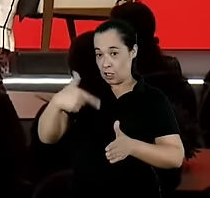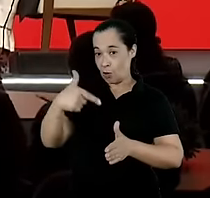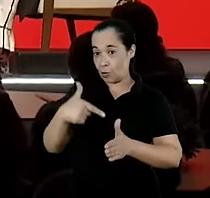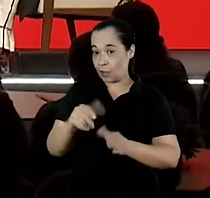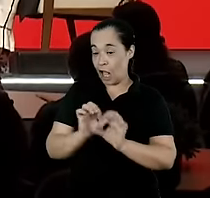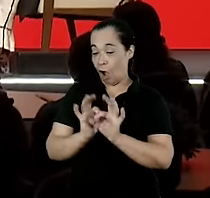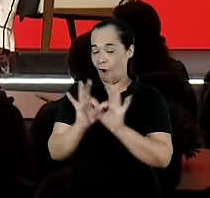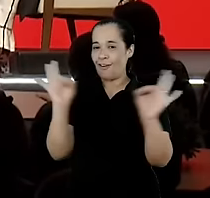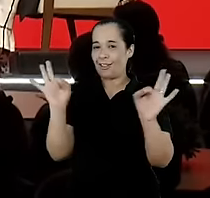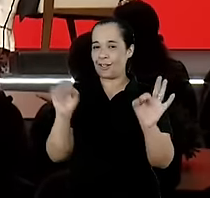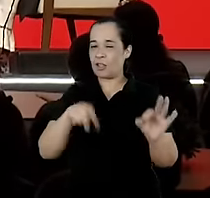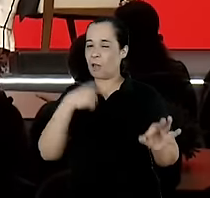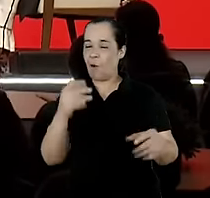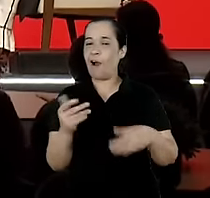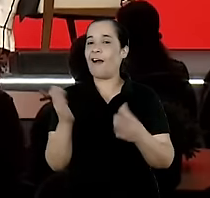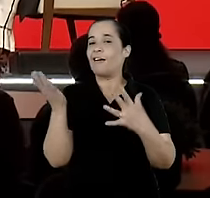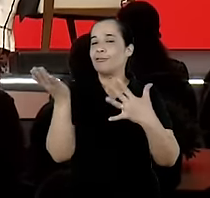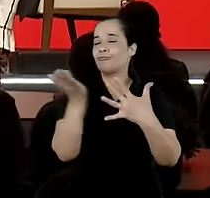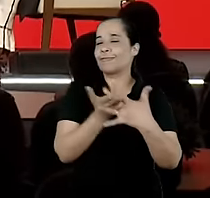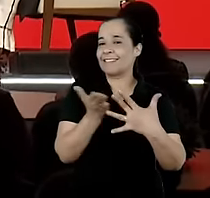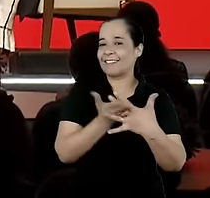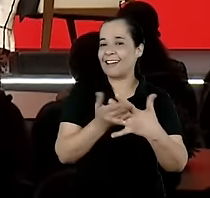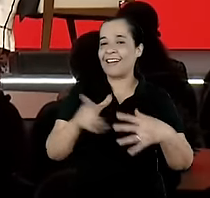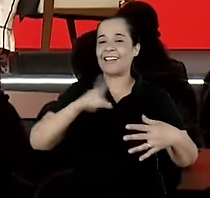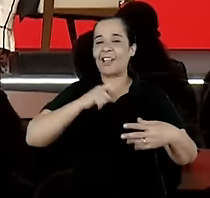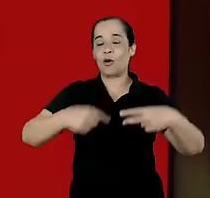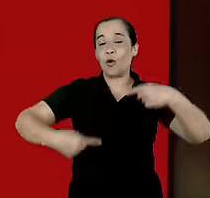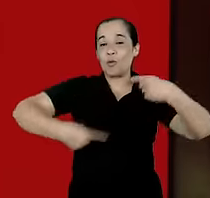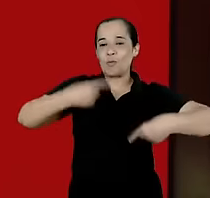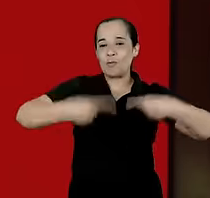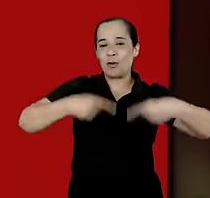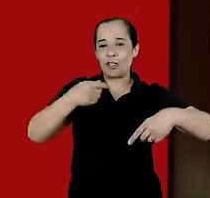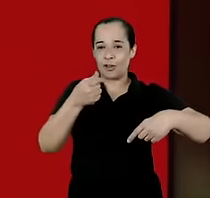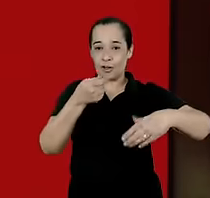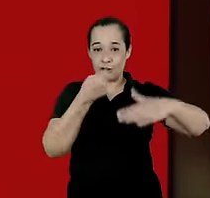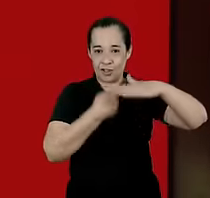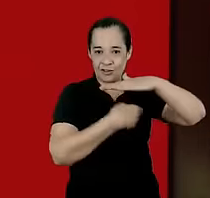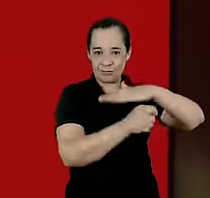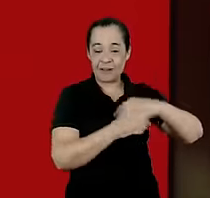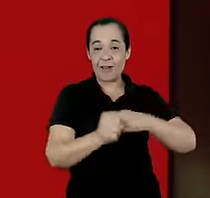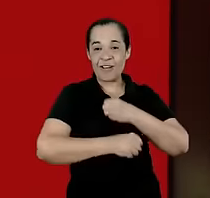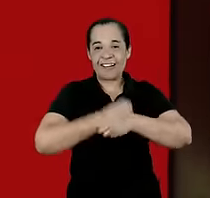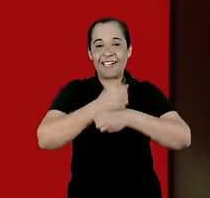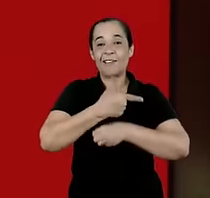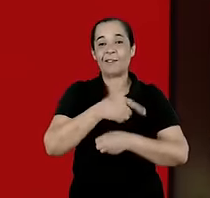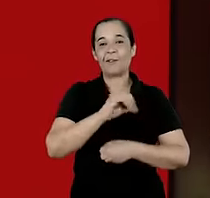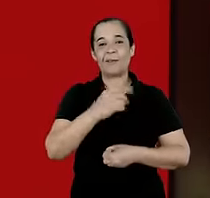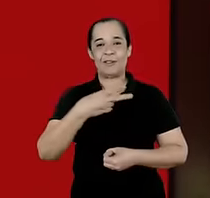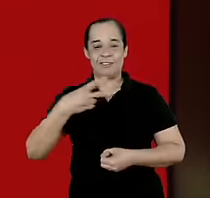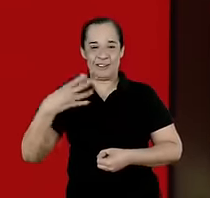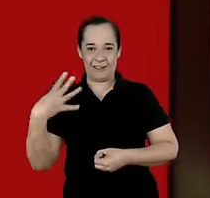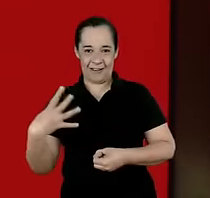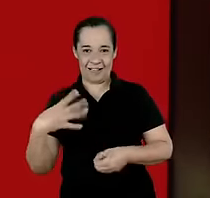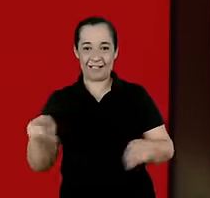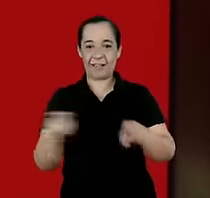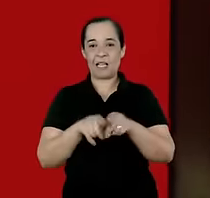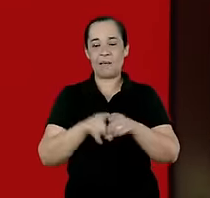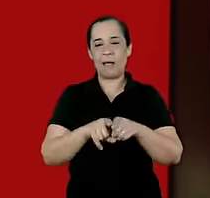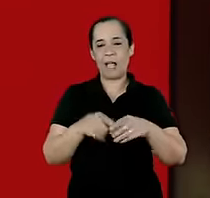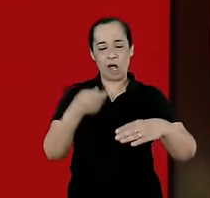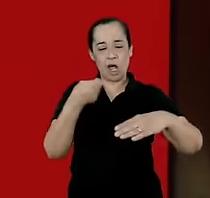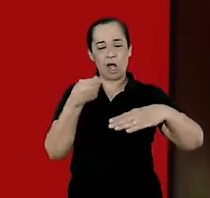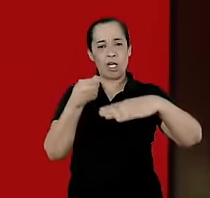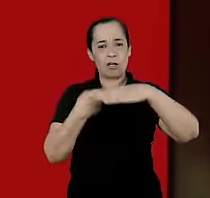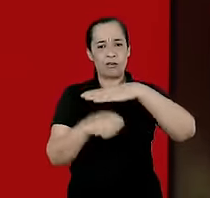Break a gente vai falar sobre políticas de investimento para 2024 e investimentos estruturados então eu conto com